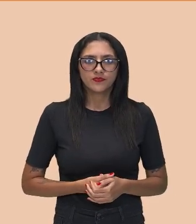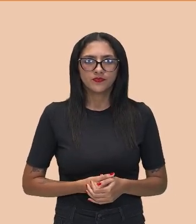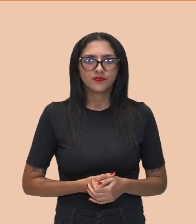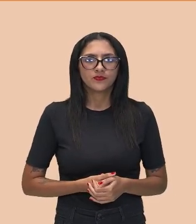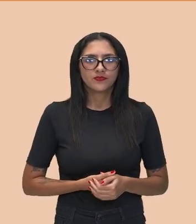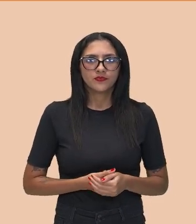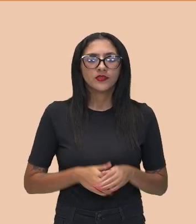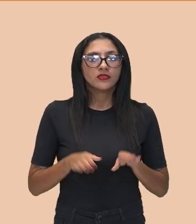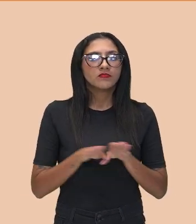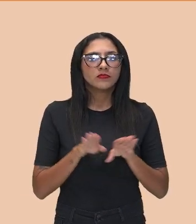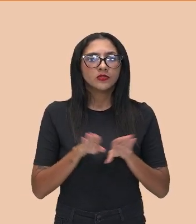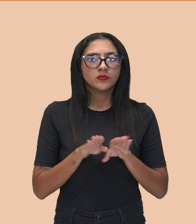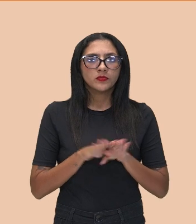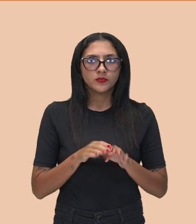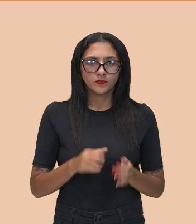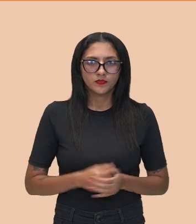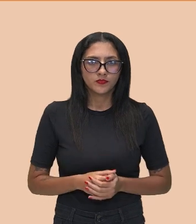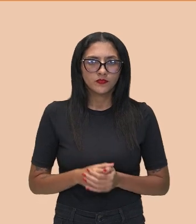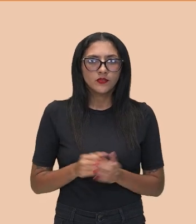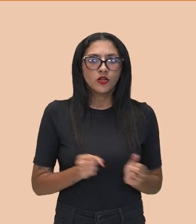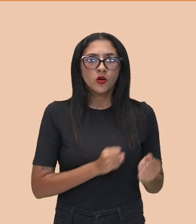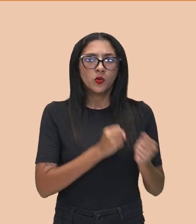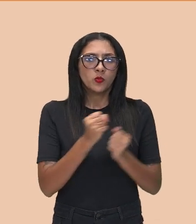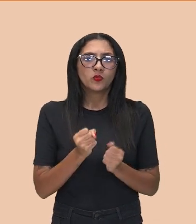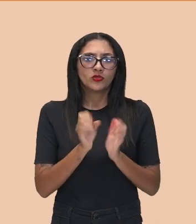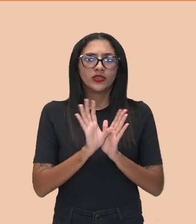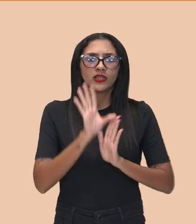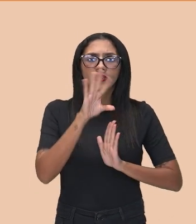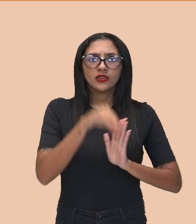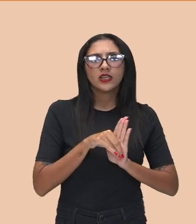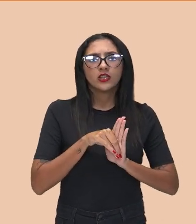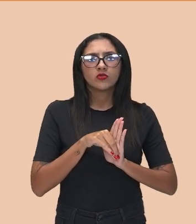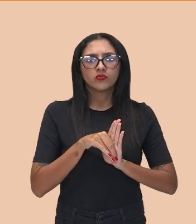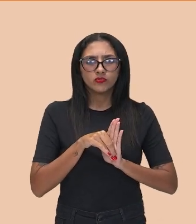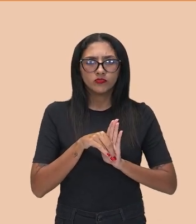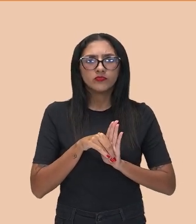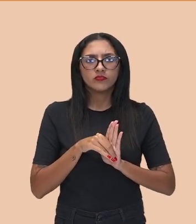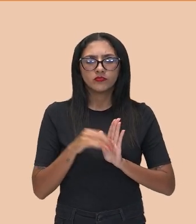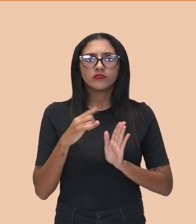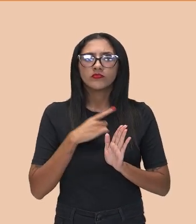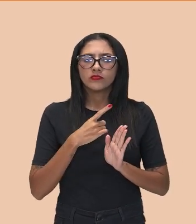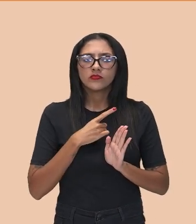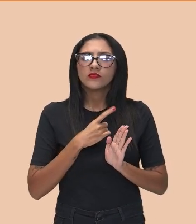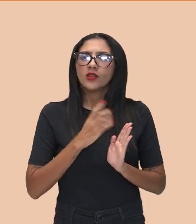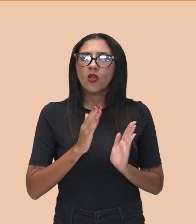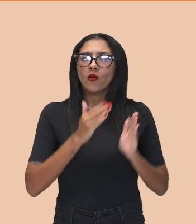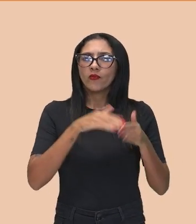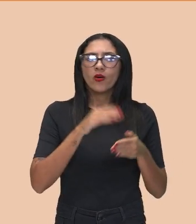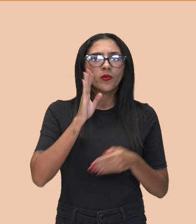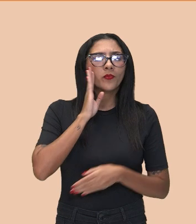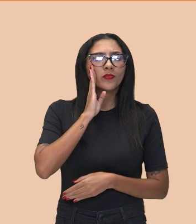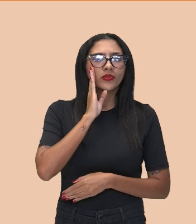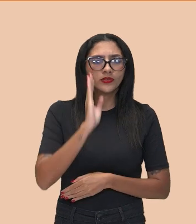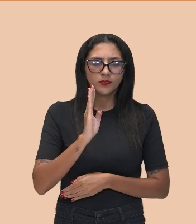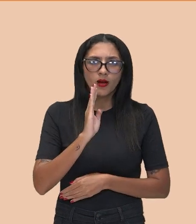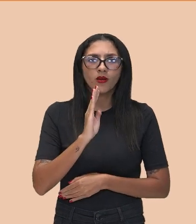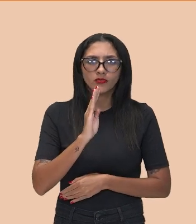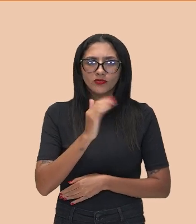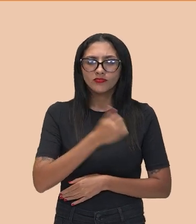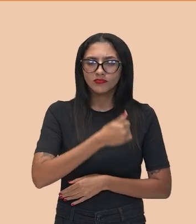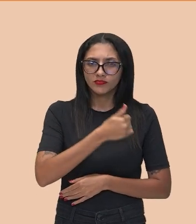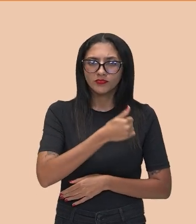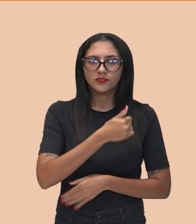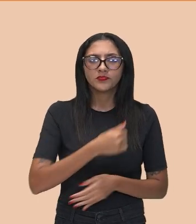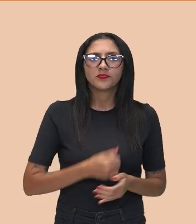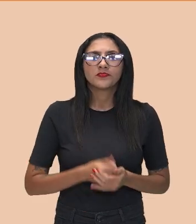o poder dentro do Estado unitário, ele é centralizado, como nós temos aí a Bolívia, né, como